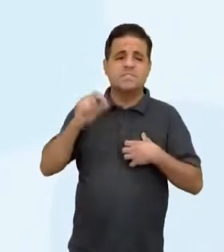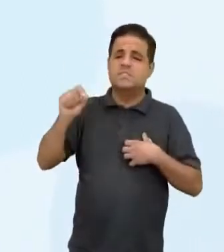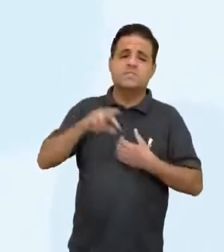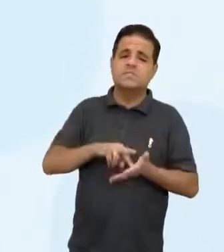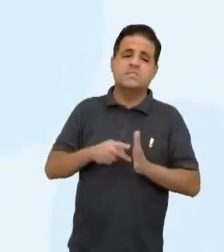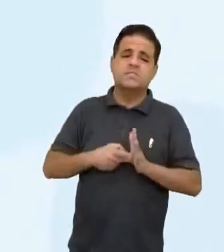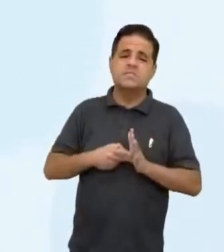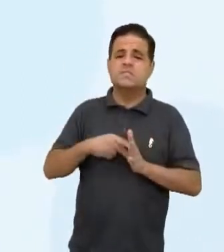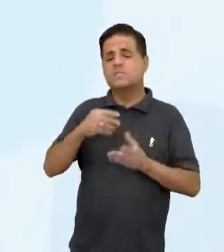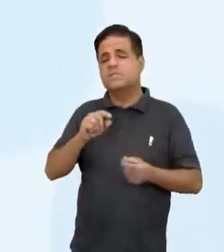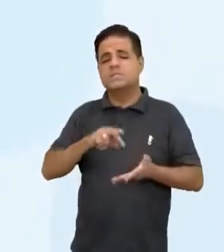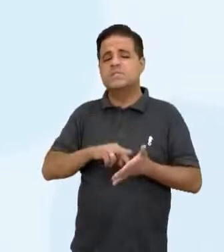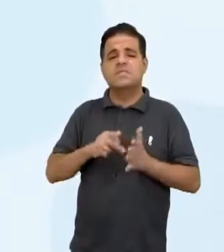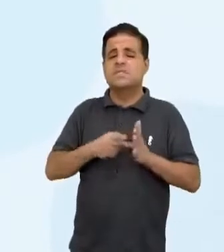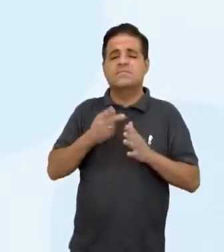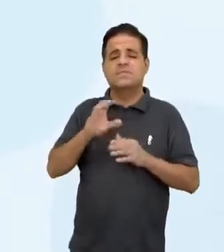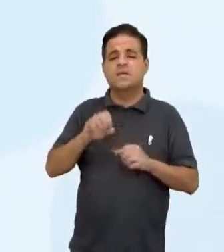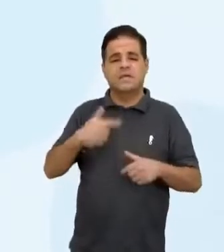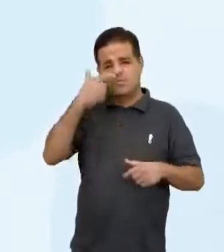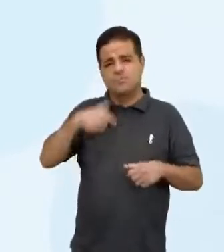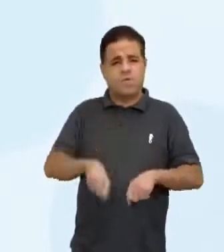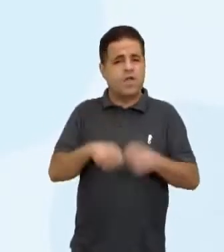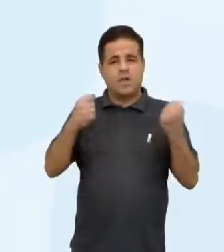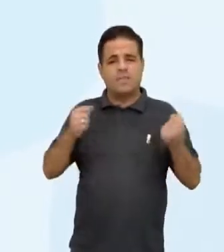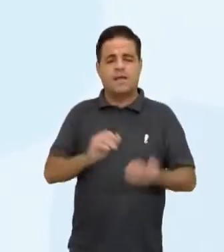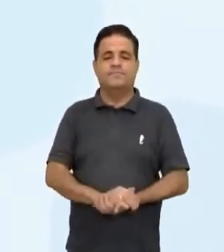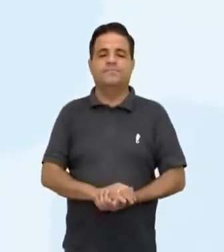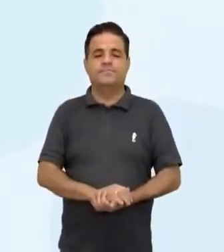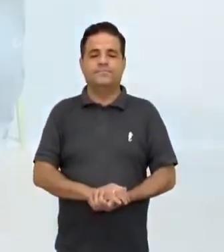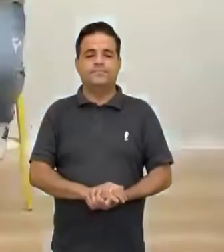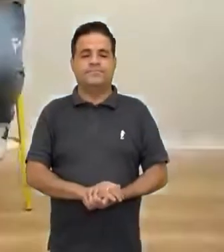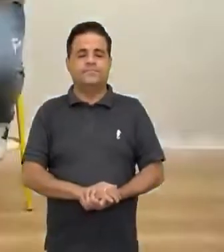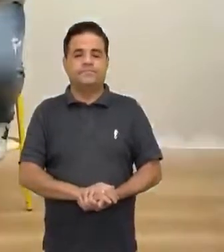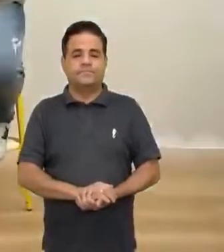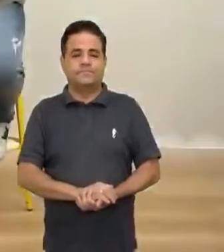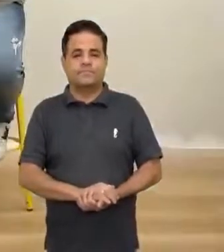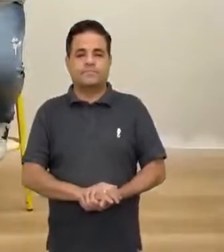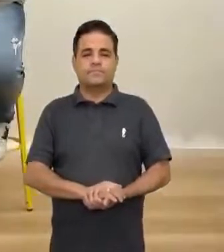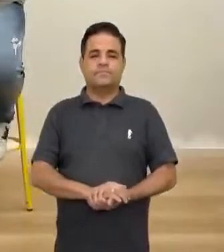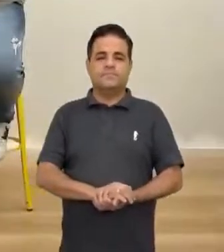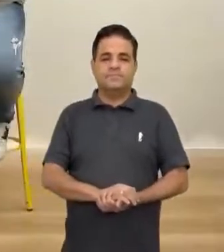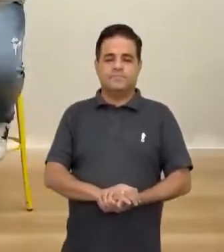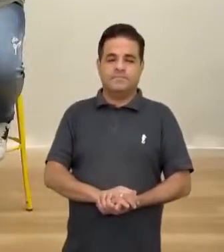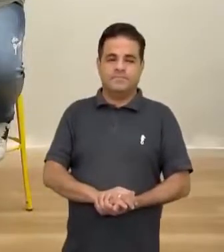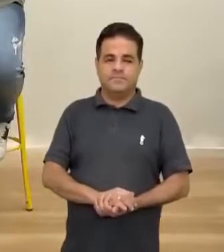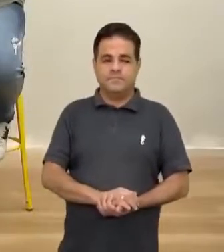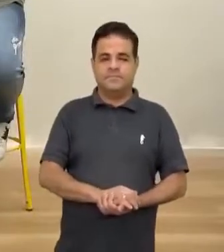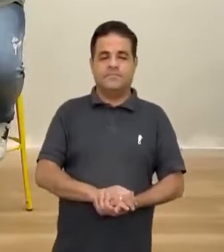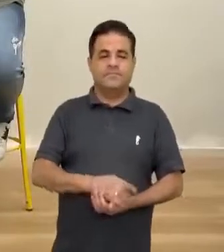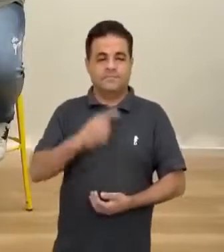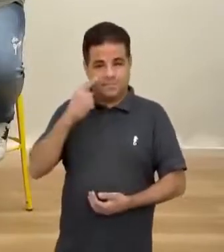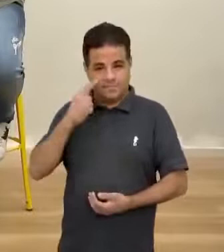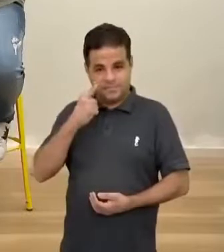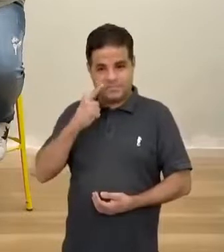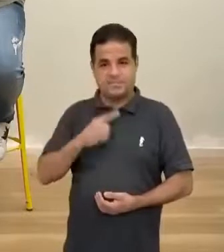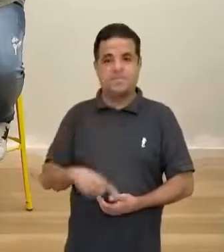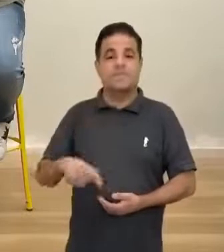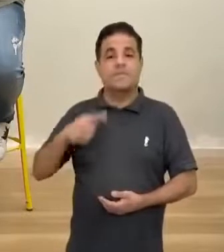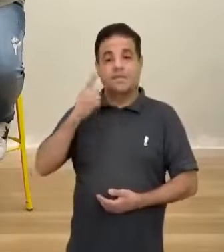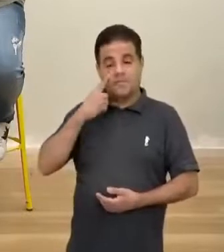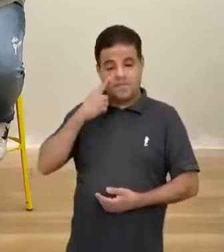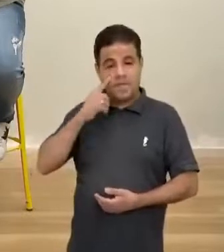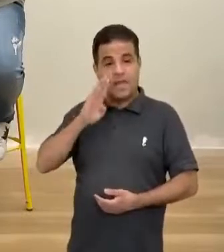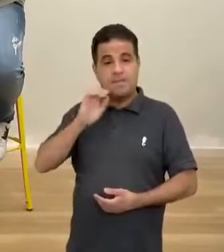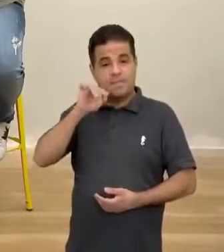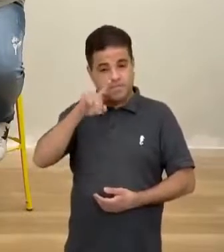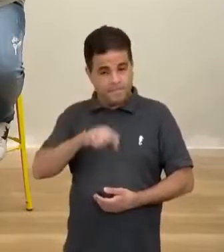no sentido conotativo, o que significa estou quebrado? Tinha um aqui do anterior, ó, ver a banda passar, também é legal. Ver a banda passar. Olha,